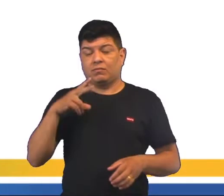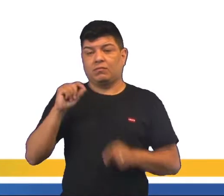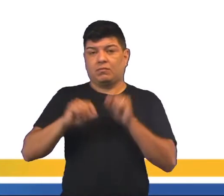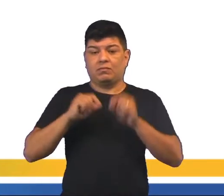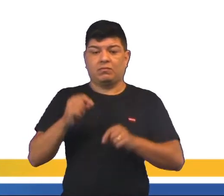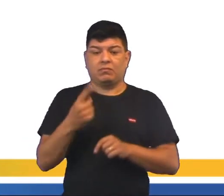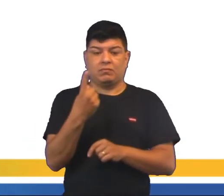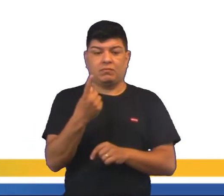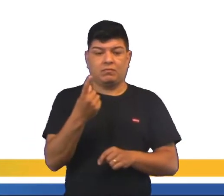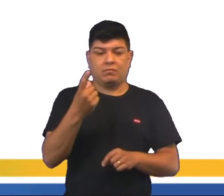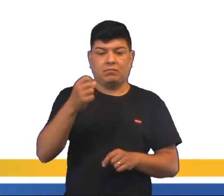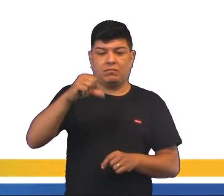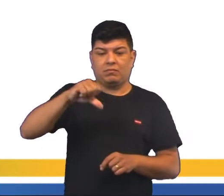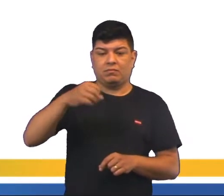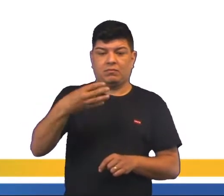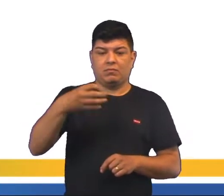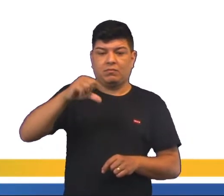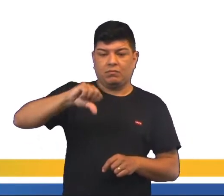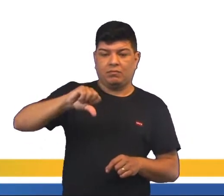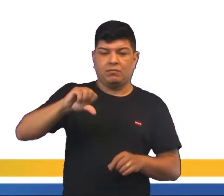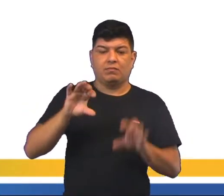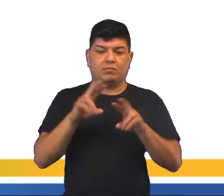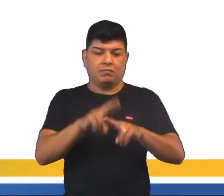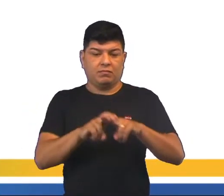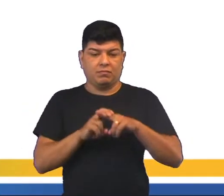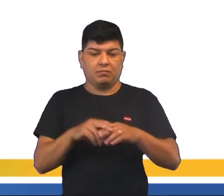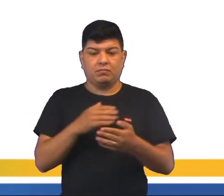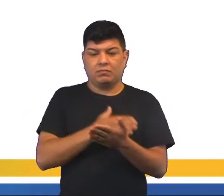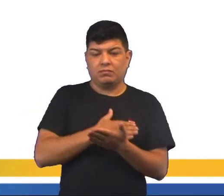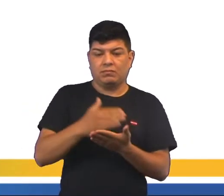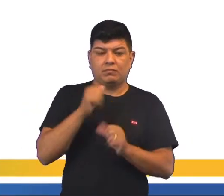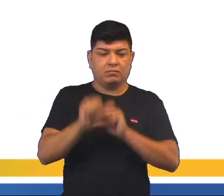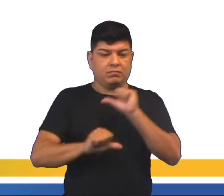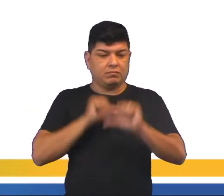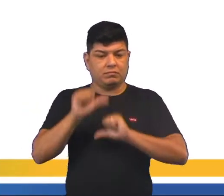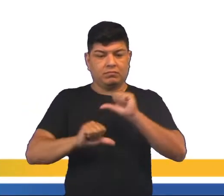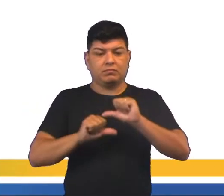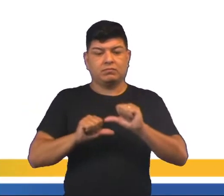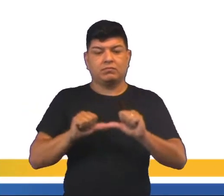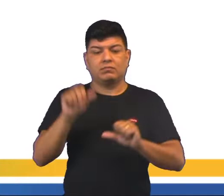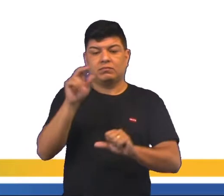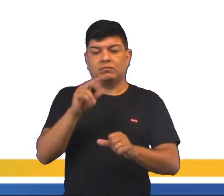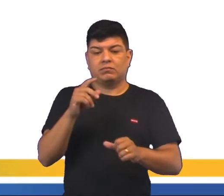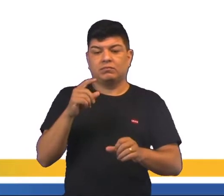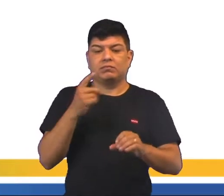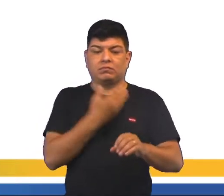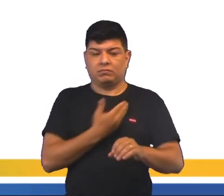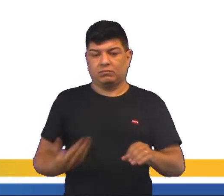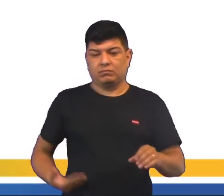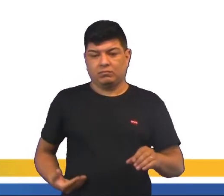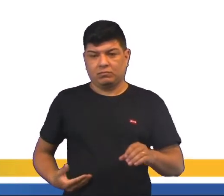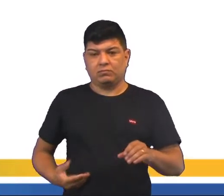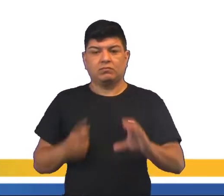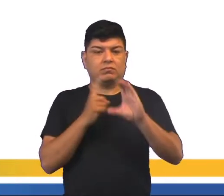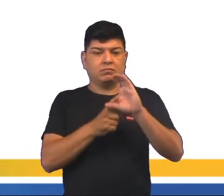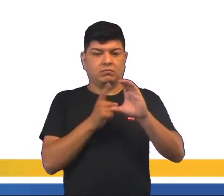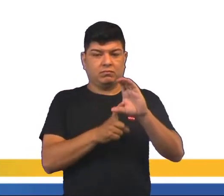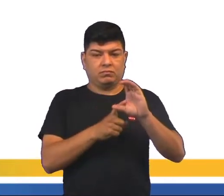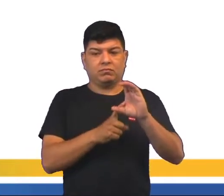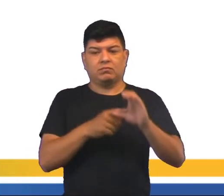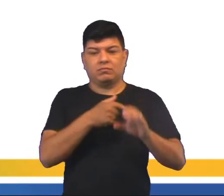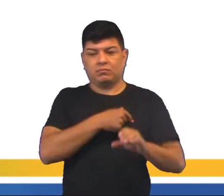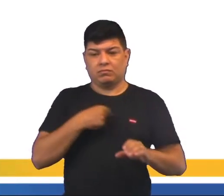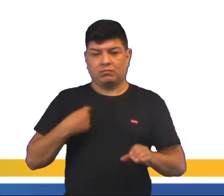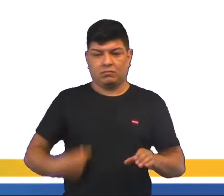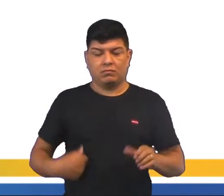em 1949. Com isso, a China deu início às transformações da implantação de um governo comunista, né? A ascensão do comunismo na